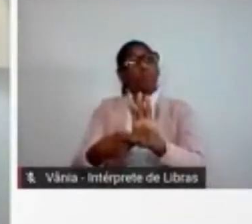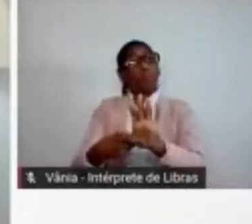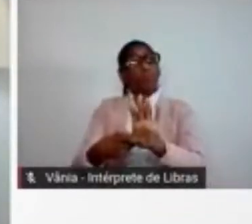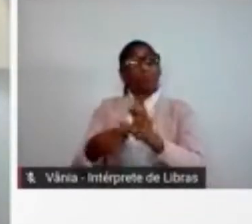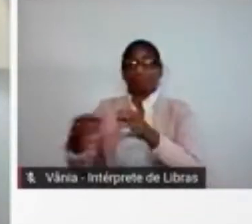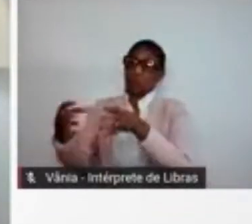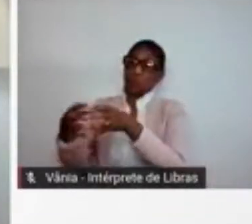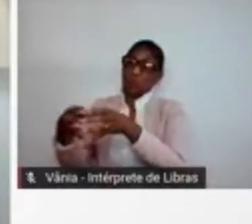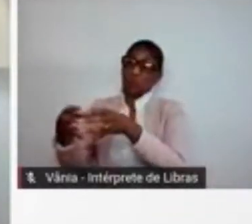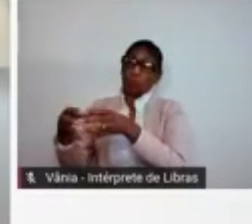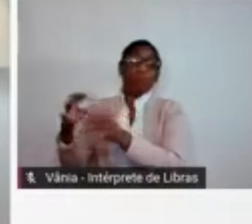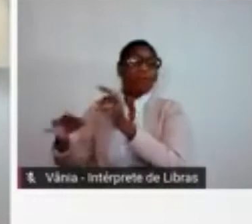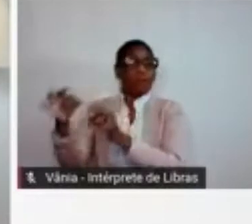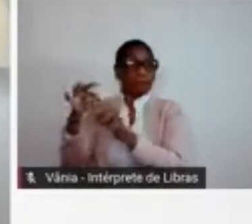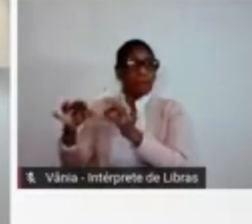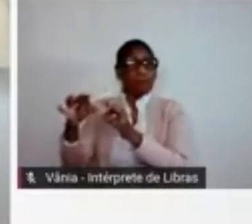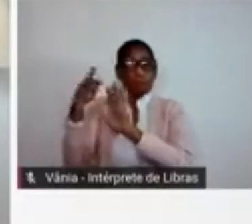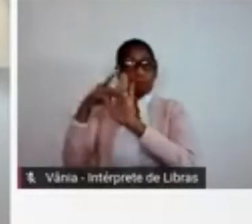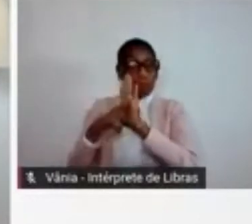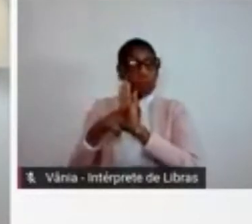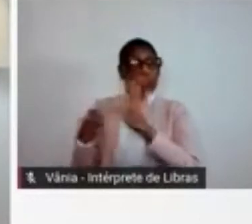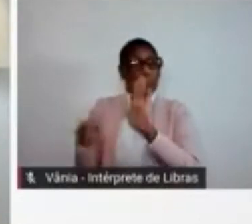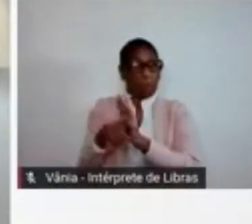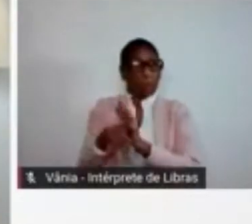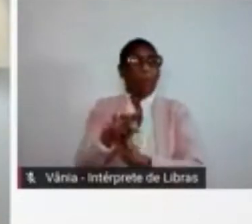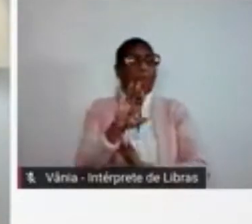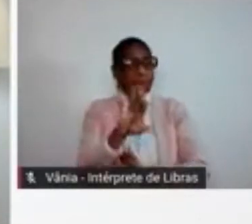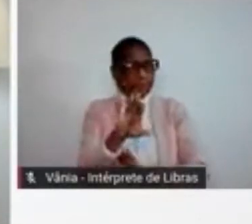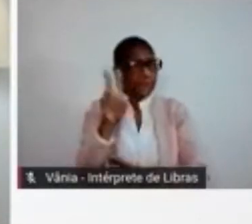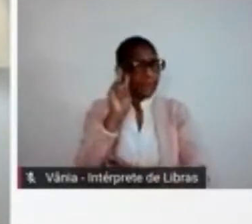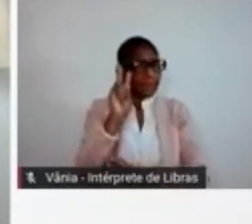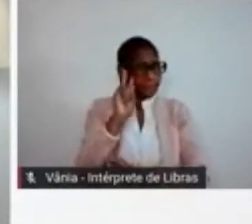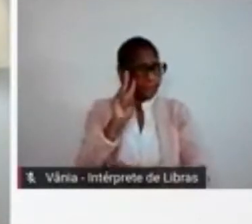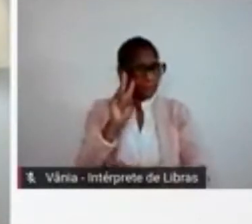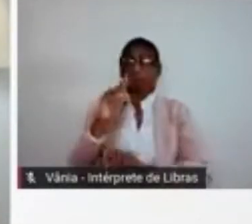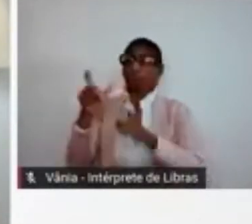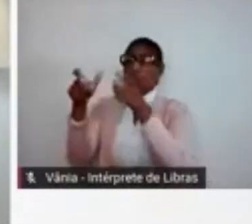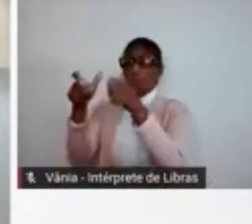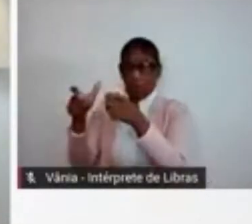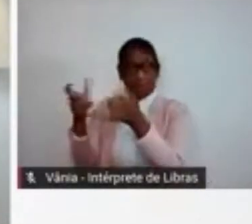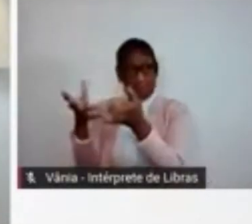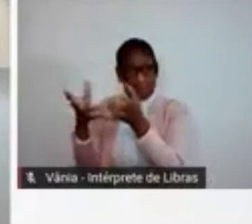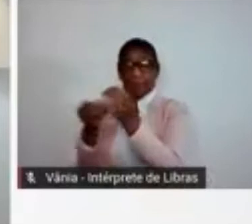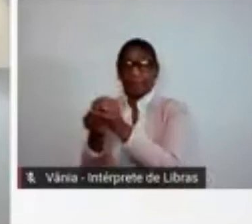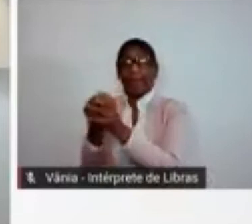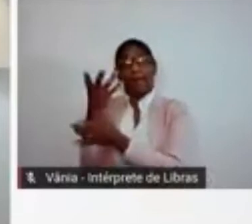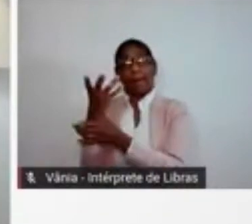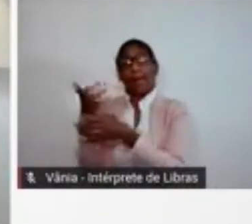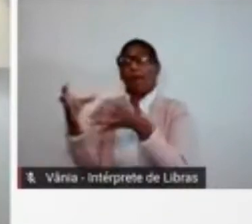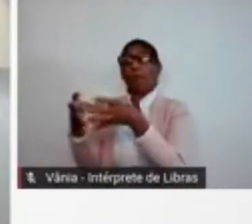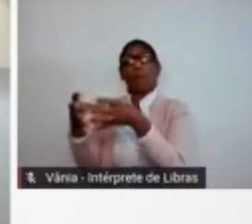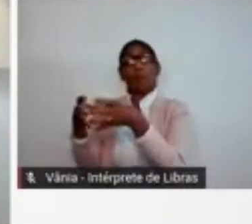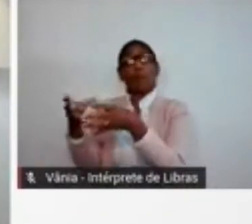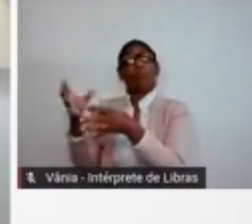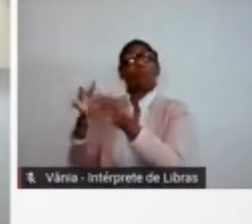os seus próprios protocolos. Lembrando, para a elaboração do protocolo específico de uma região, é preciso criar comitês